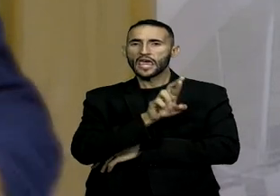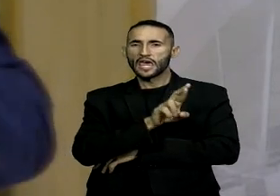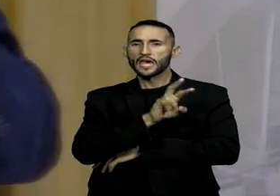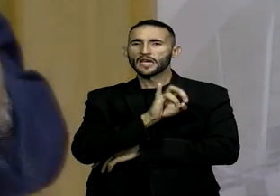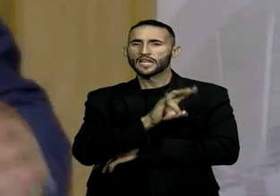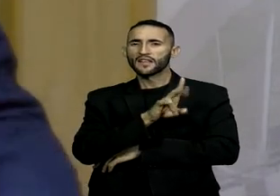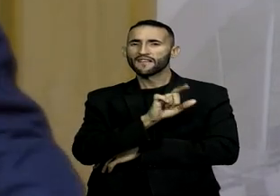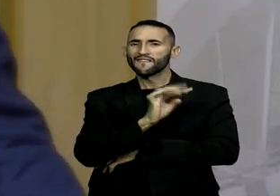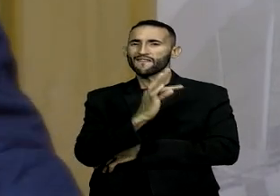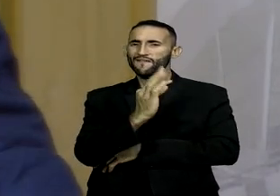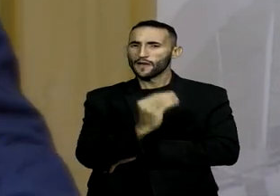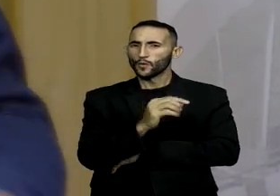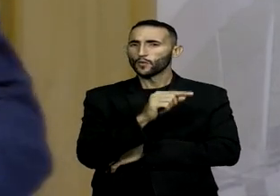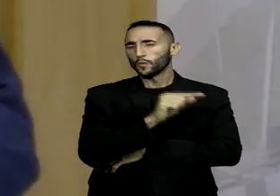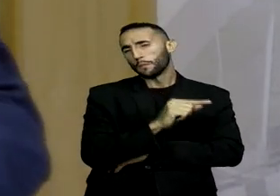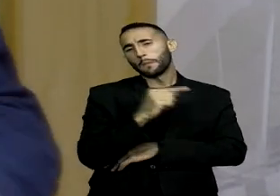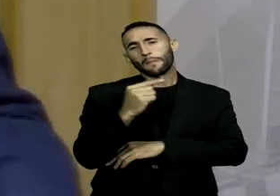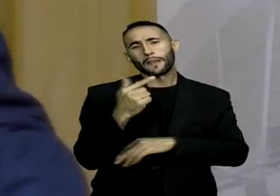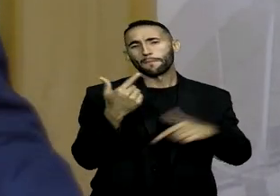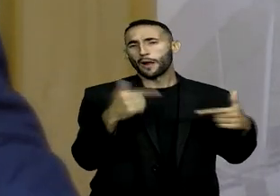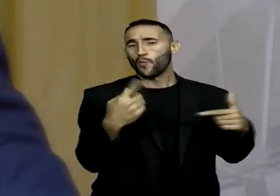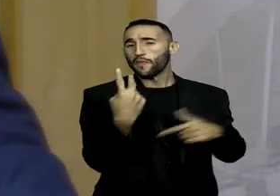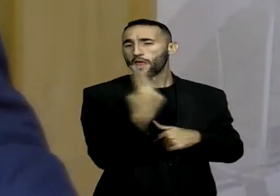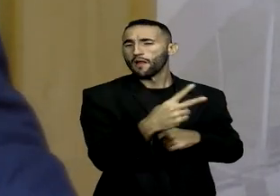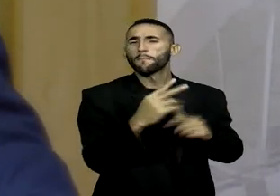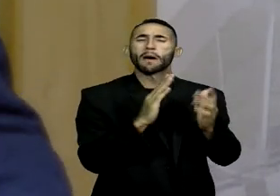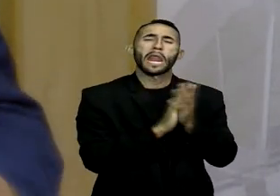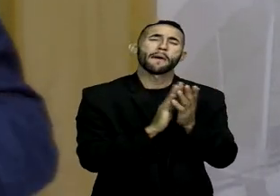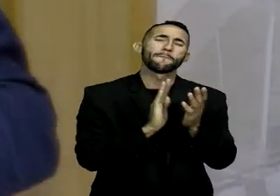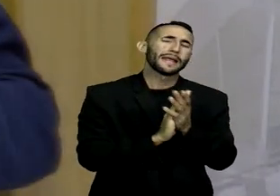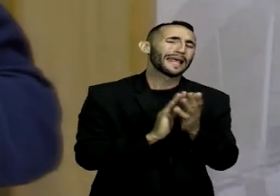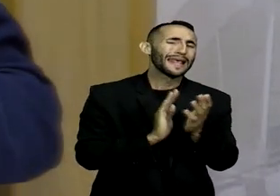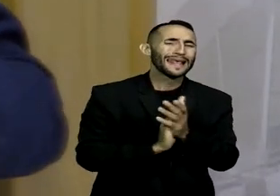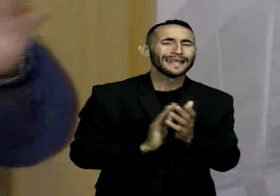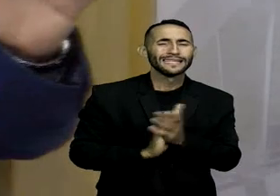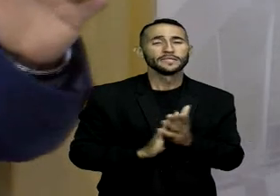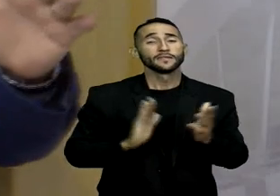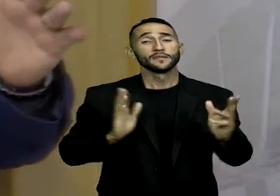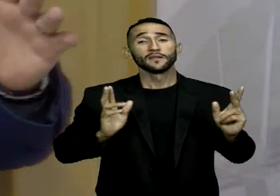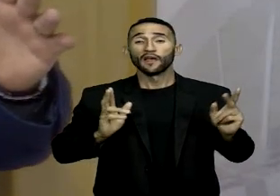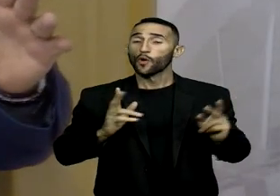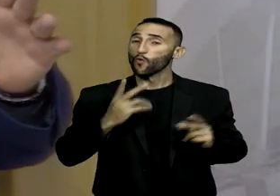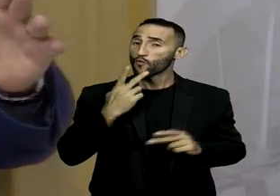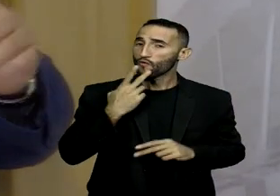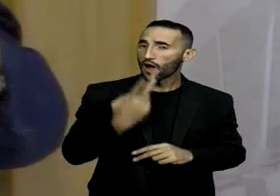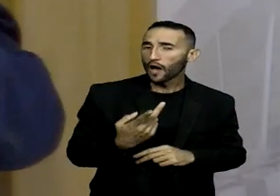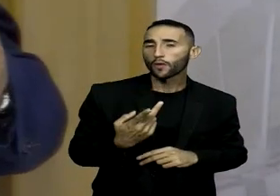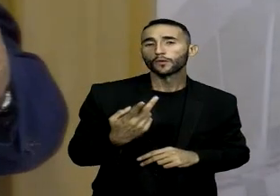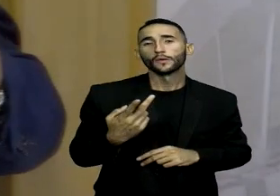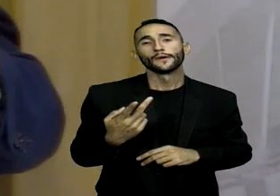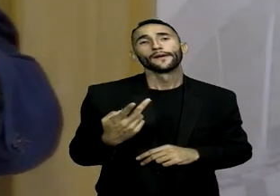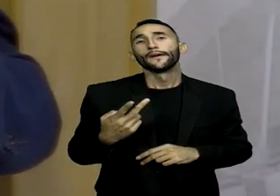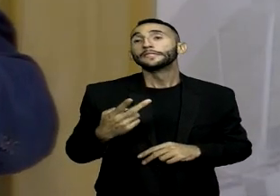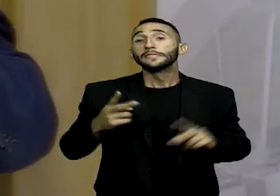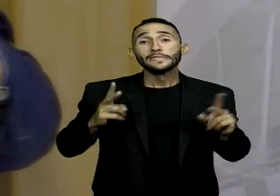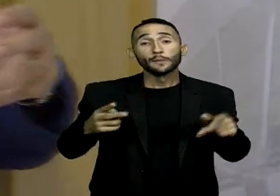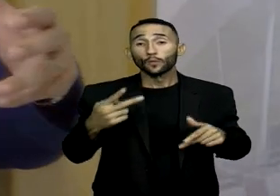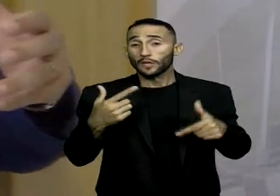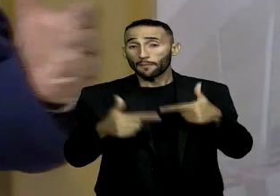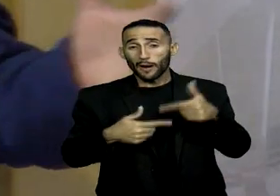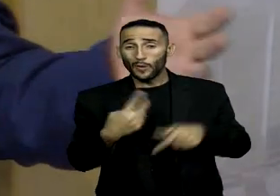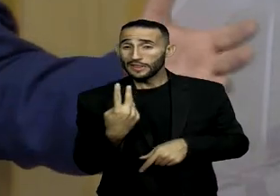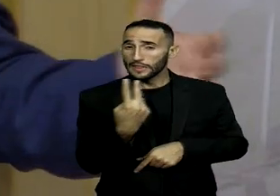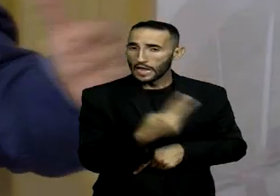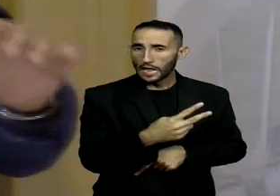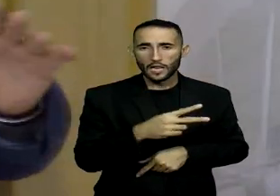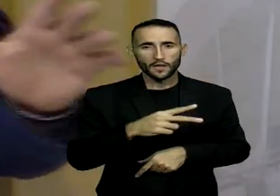esse trabalho é um trabalho que eu costumo dizer que são aquelas pessoas que carregam piano. E carregar o piano não é um